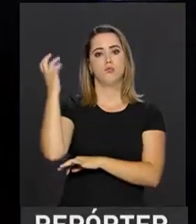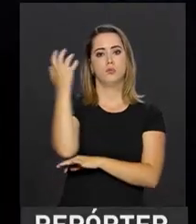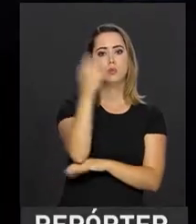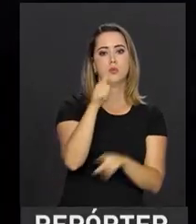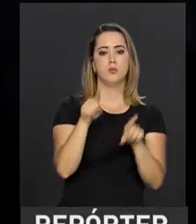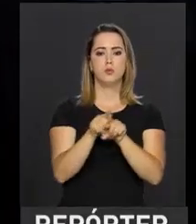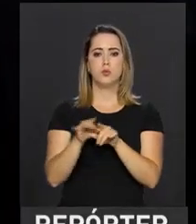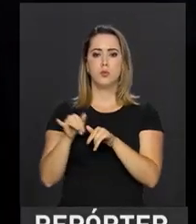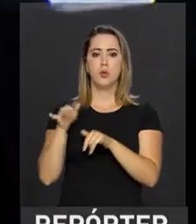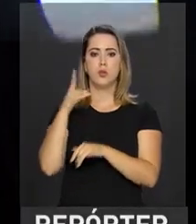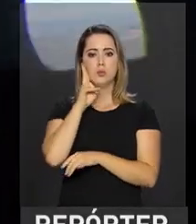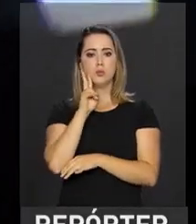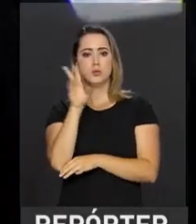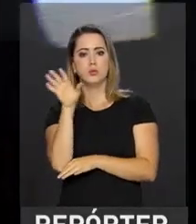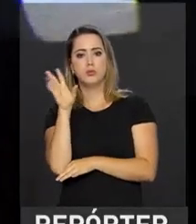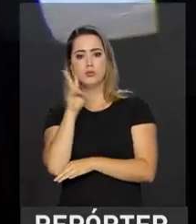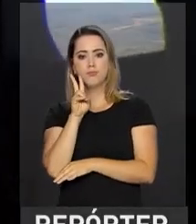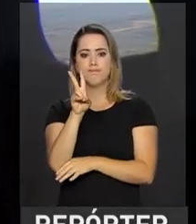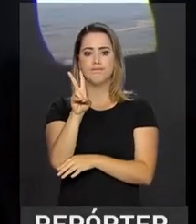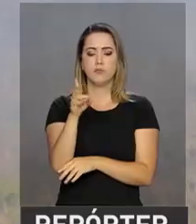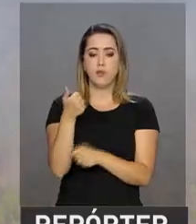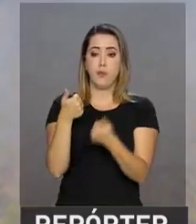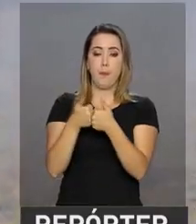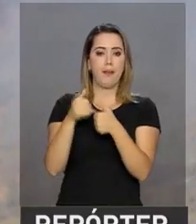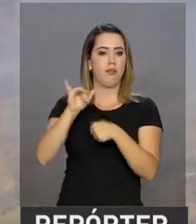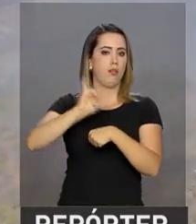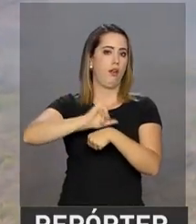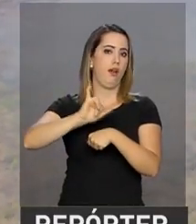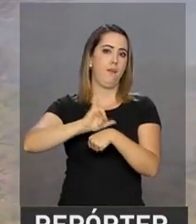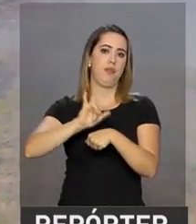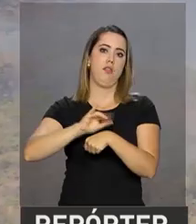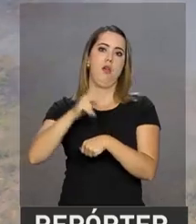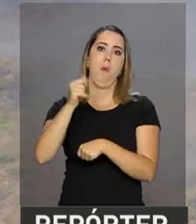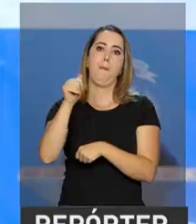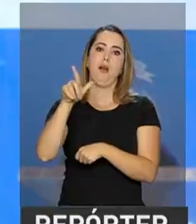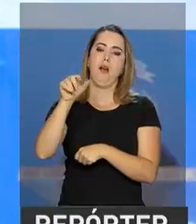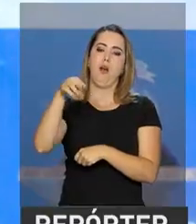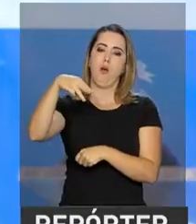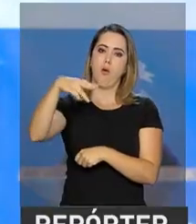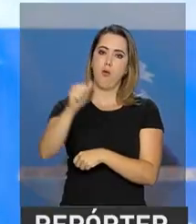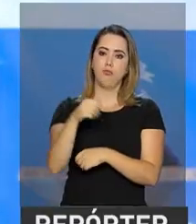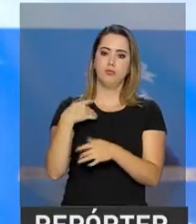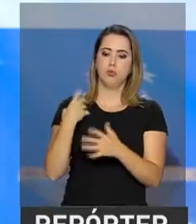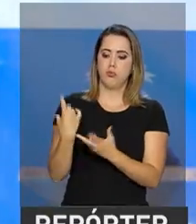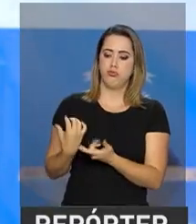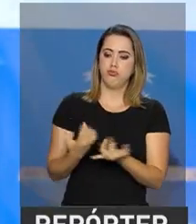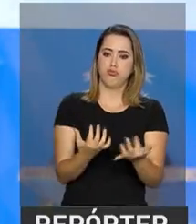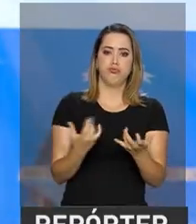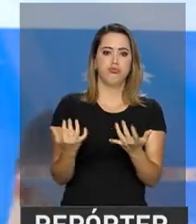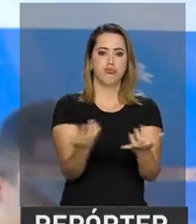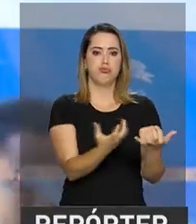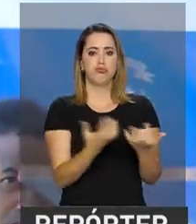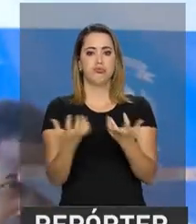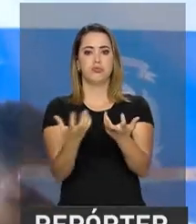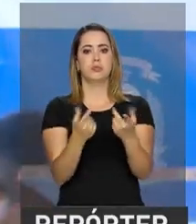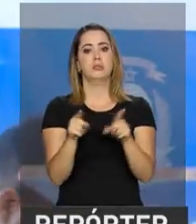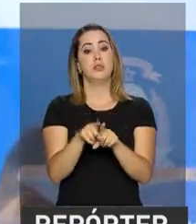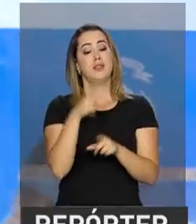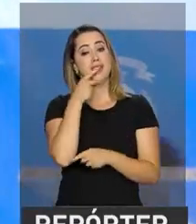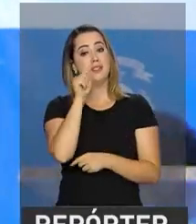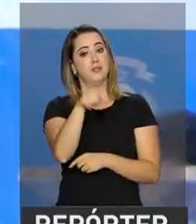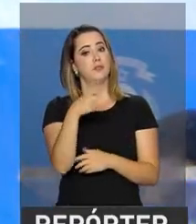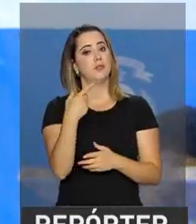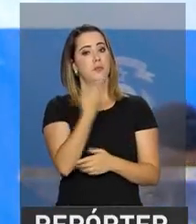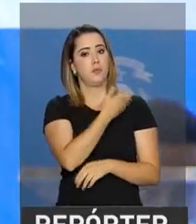e sobrevoou o entorno da capital Palmas, onde as queimadas avançam. A governadora em exercício do Tocantins reforçou